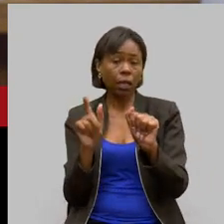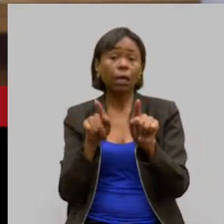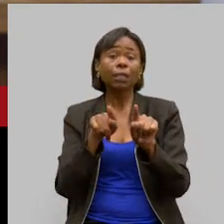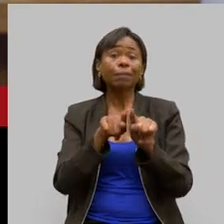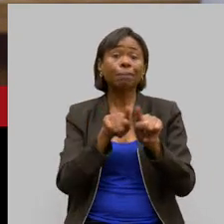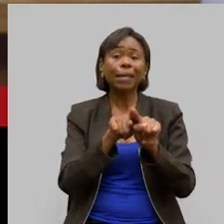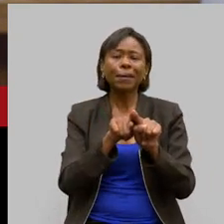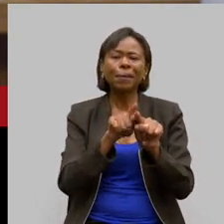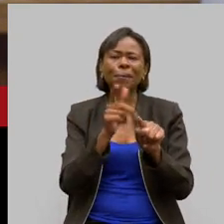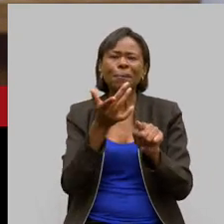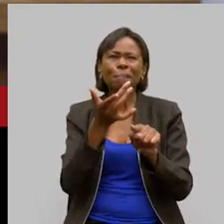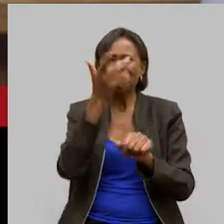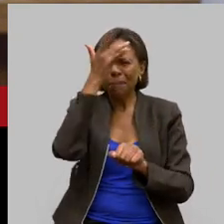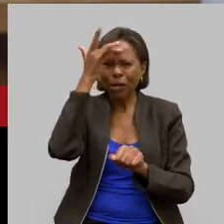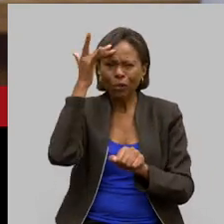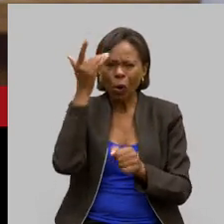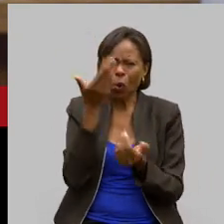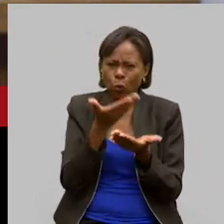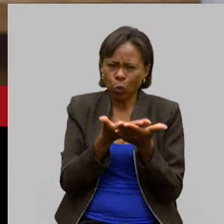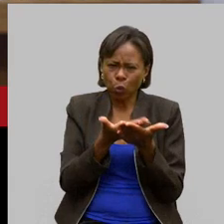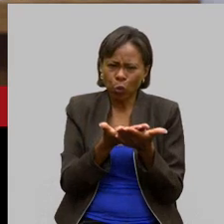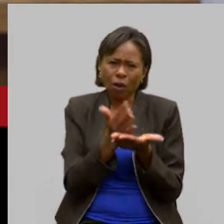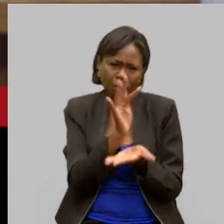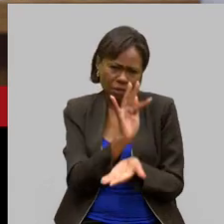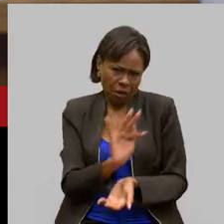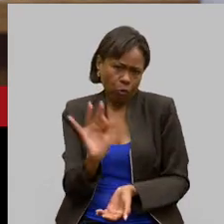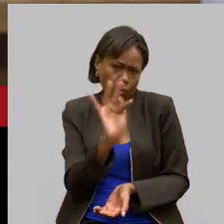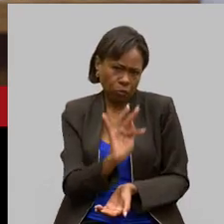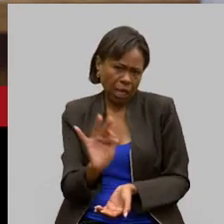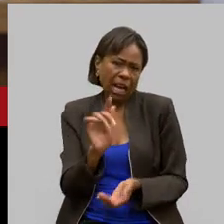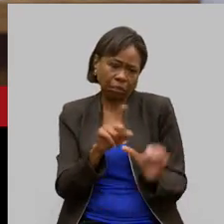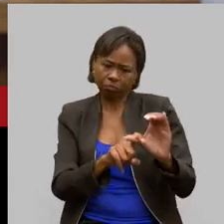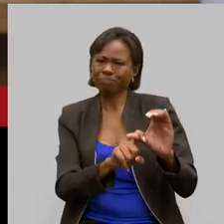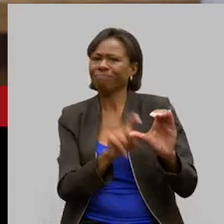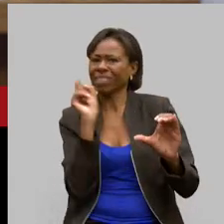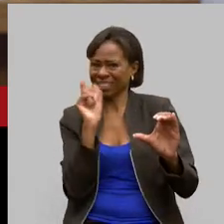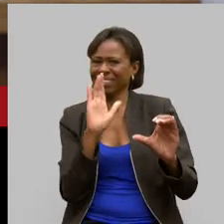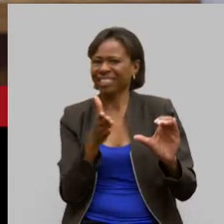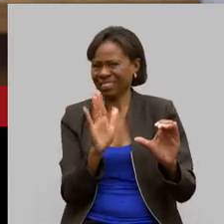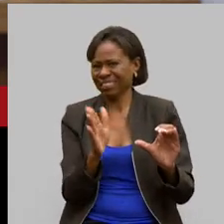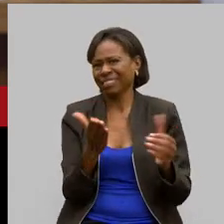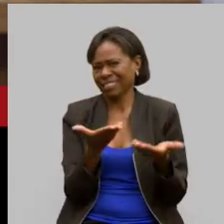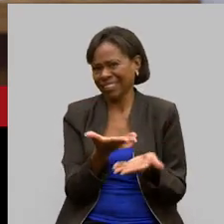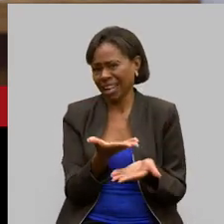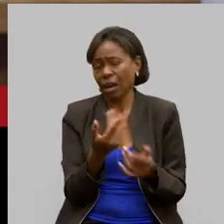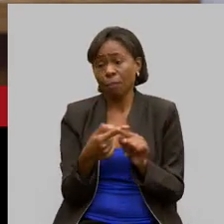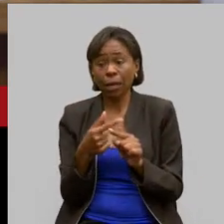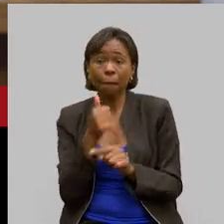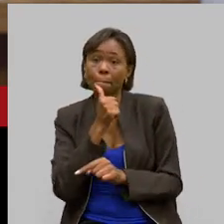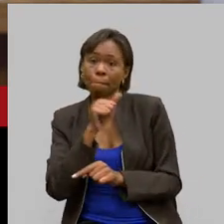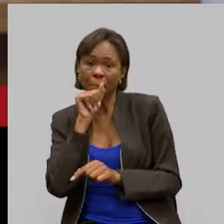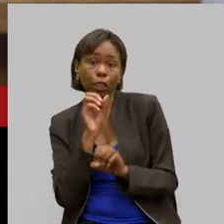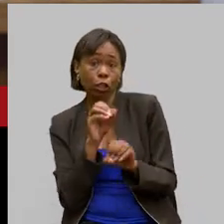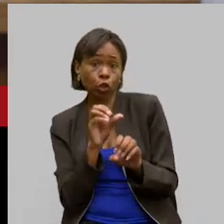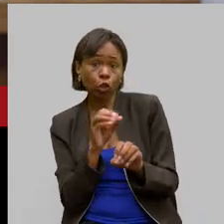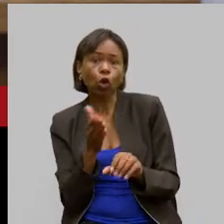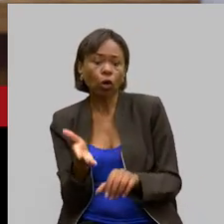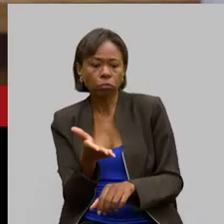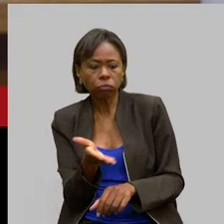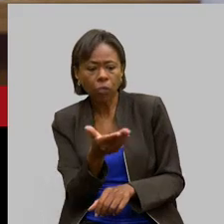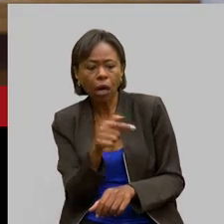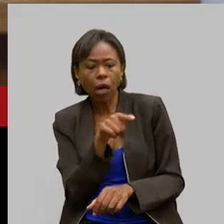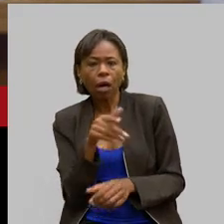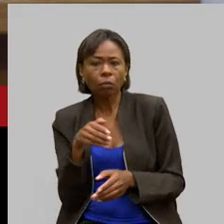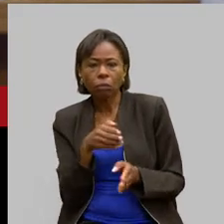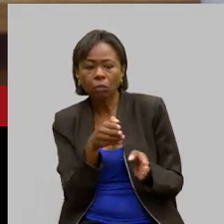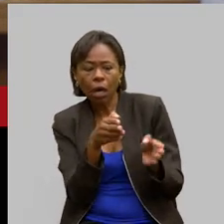já tem uma uma Independência né em que as mães ensinam comoo ir na faculdade como pegar o ônibus então eles